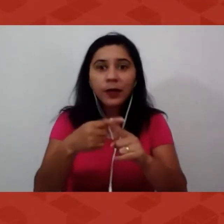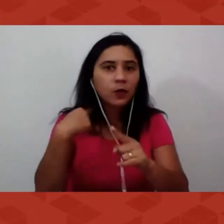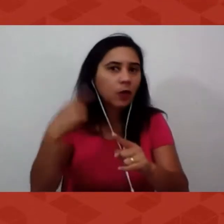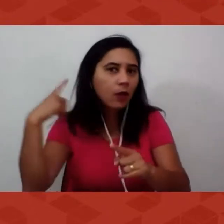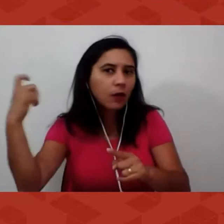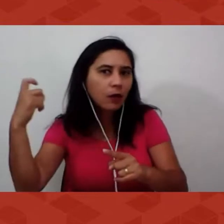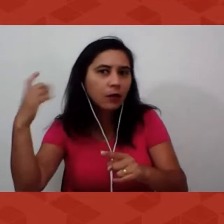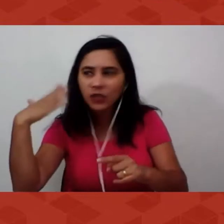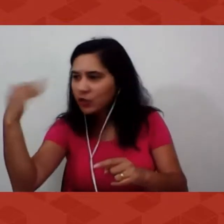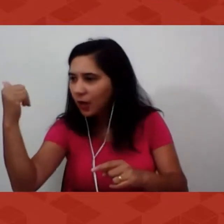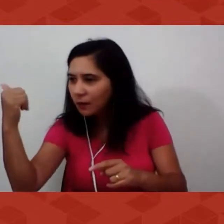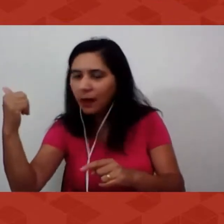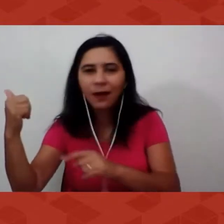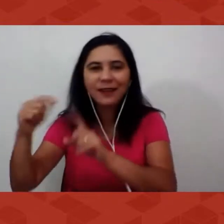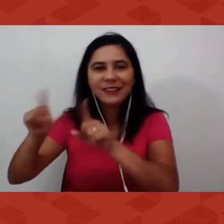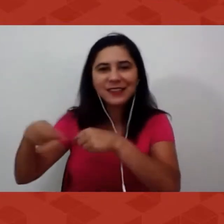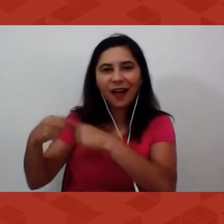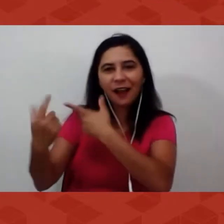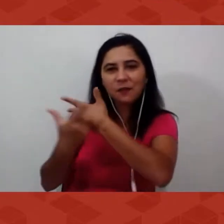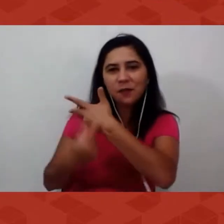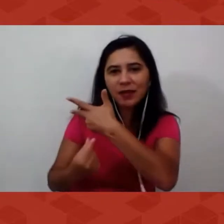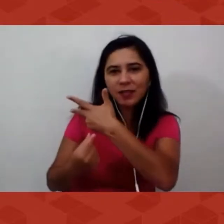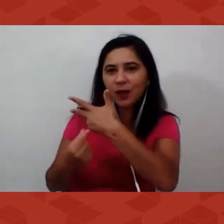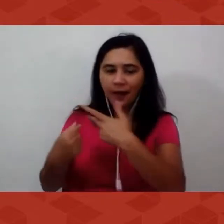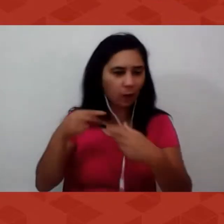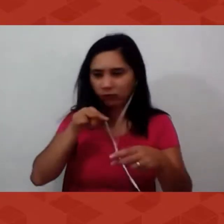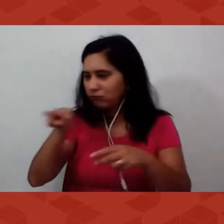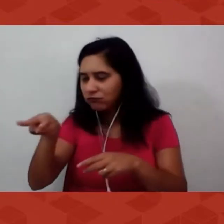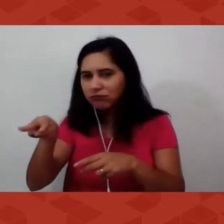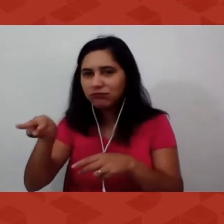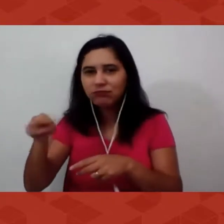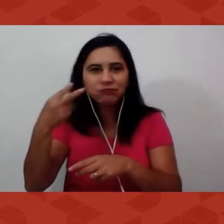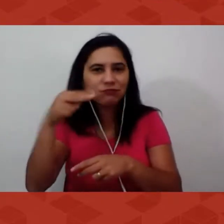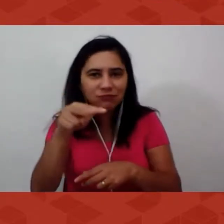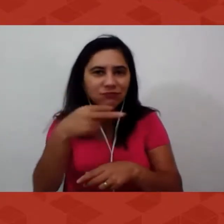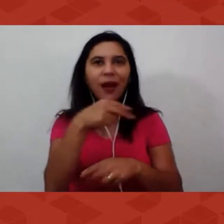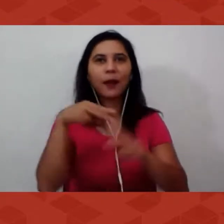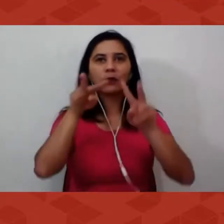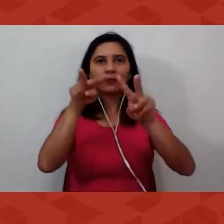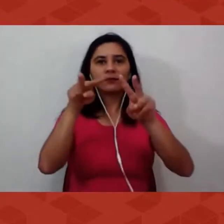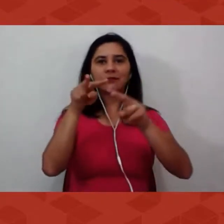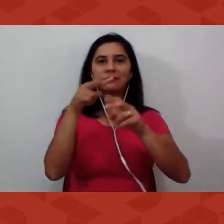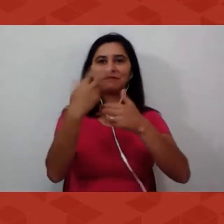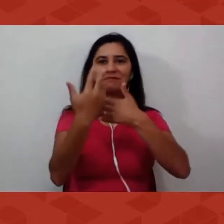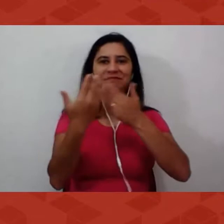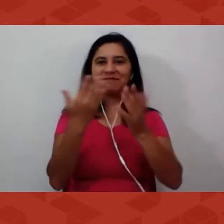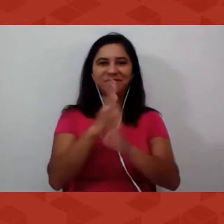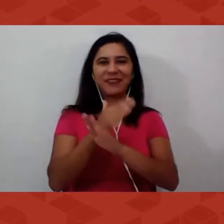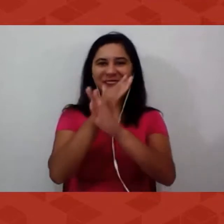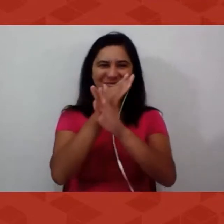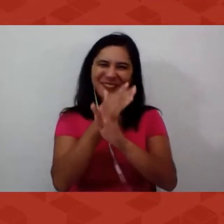coisa em algum lugar e, obviamente, vou me perder por questão de